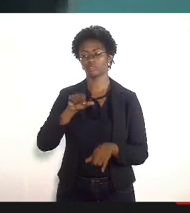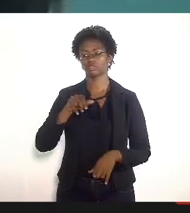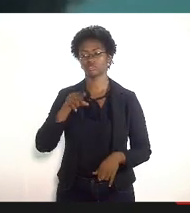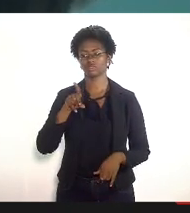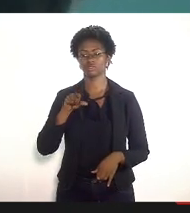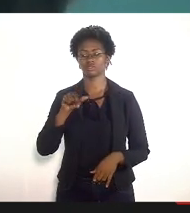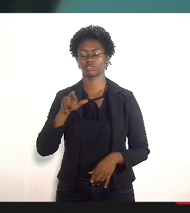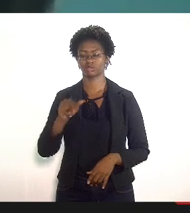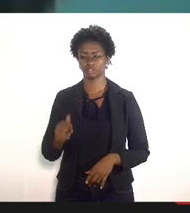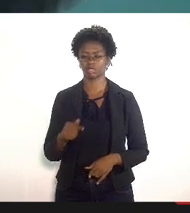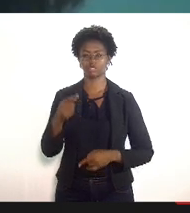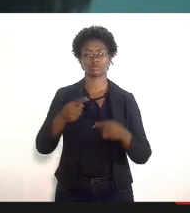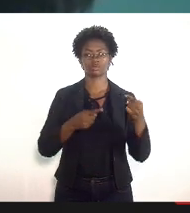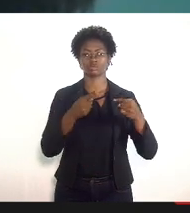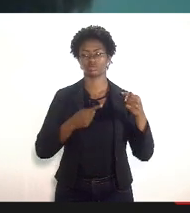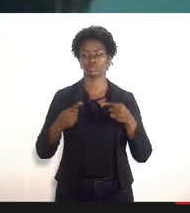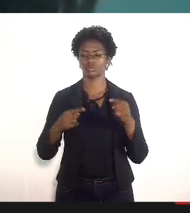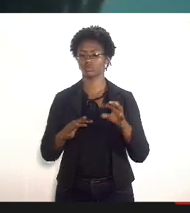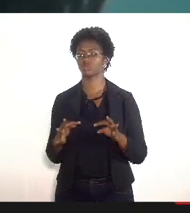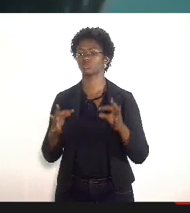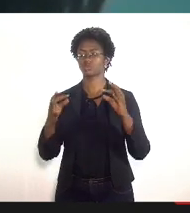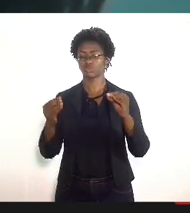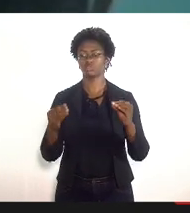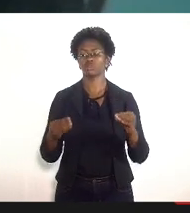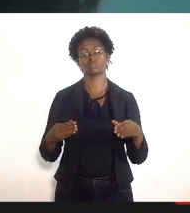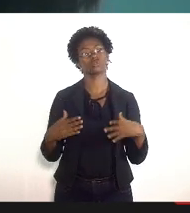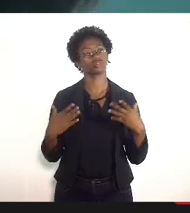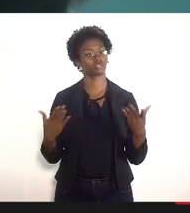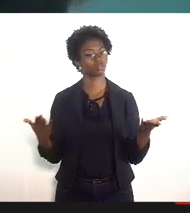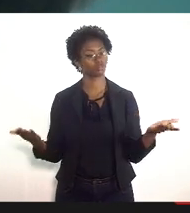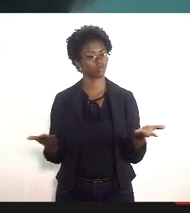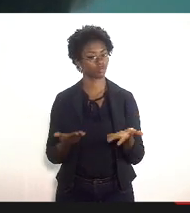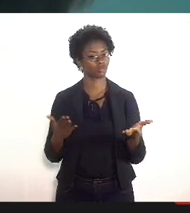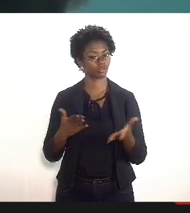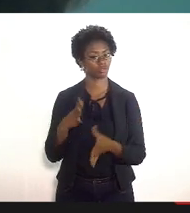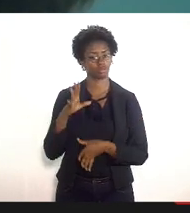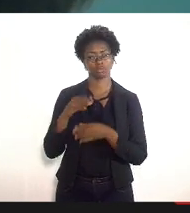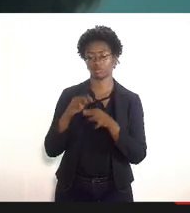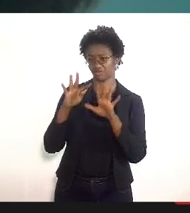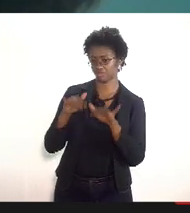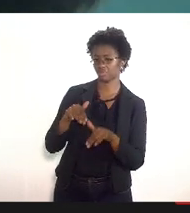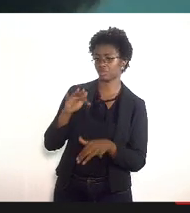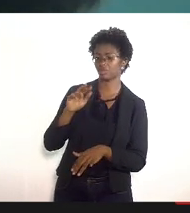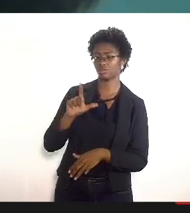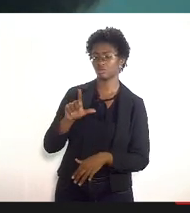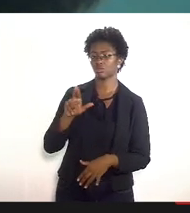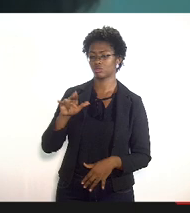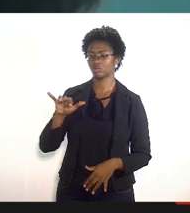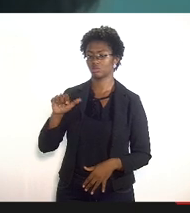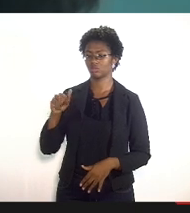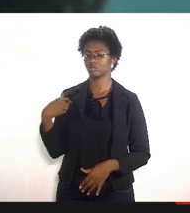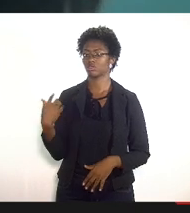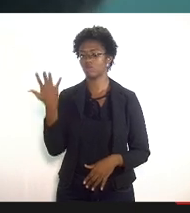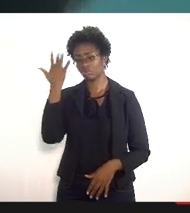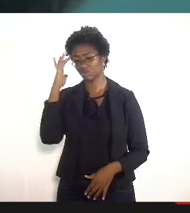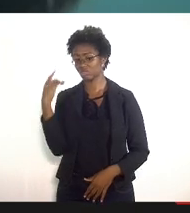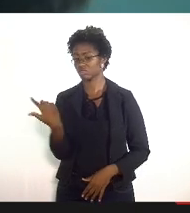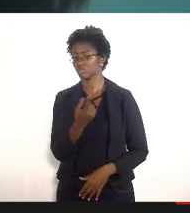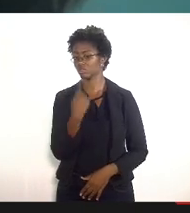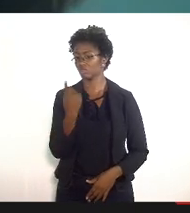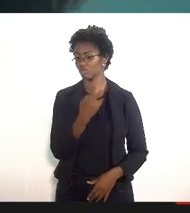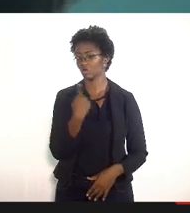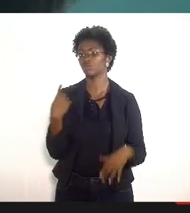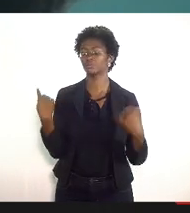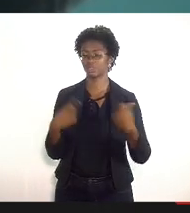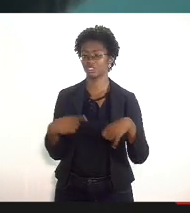os parlamentares, pelo Paulo Pinheiro, agora completado pela Lúcia. Então, vejo que a gente tem, eu acho que é fundamental a